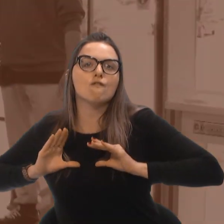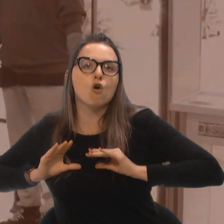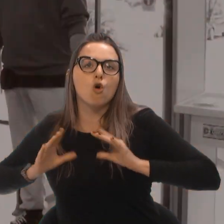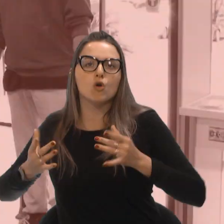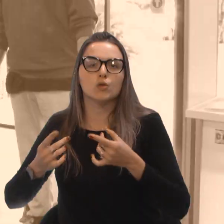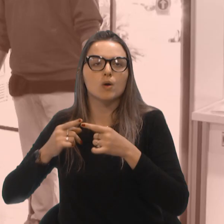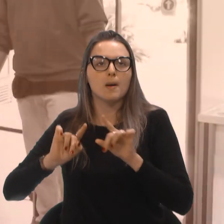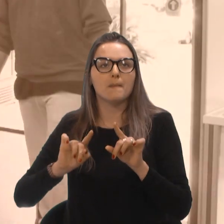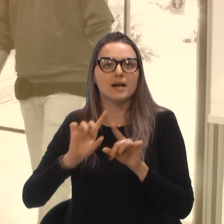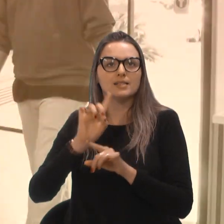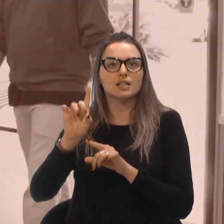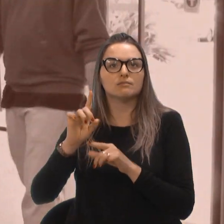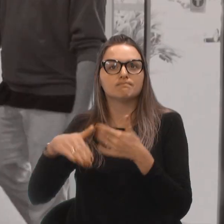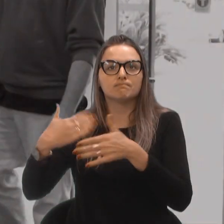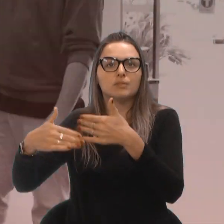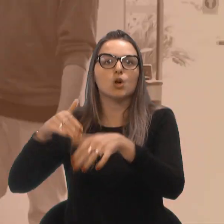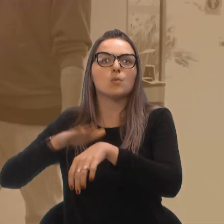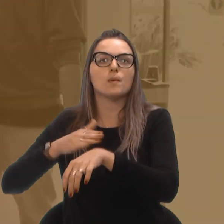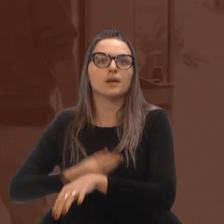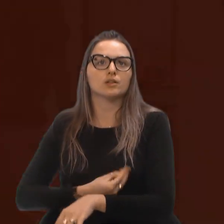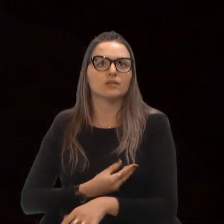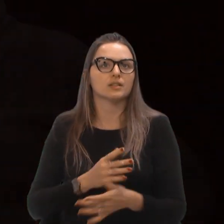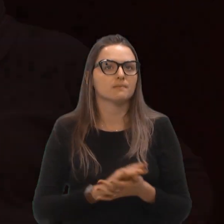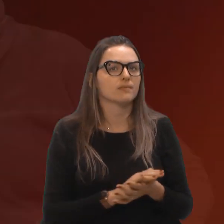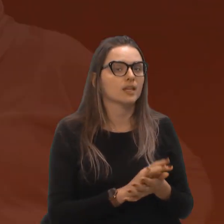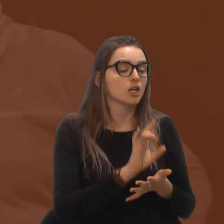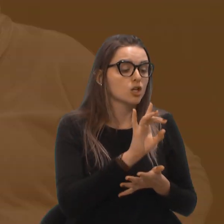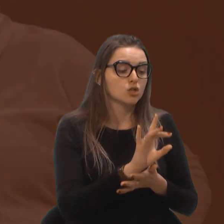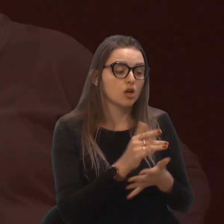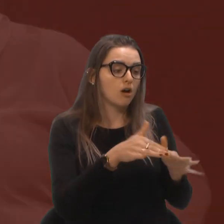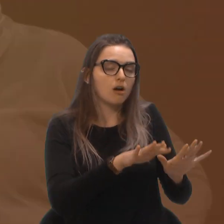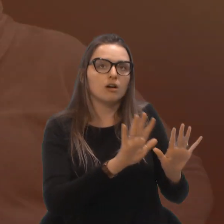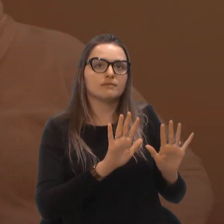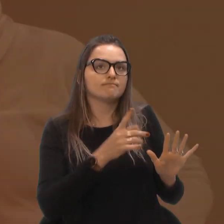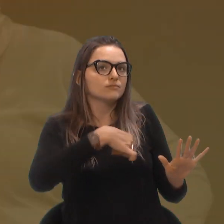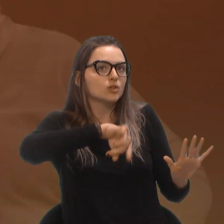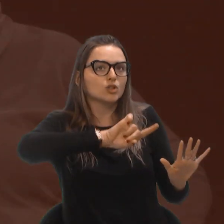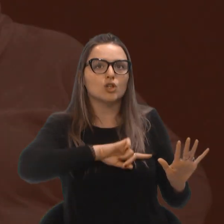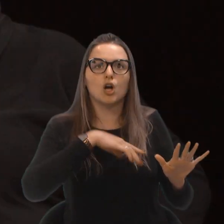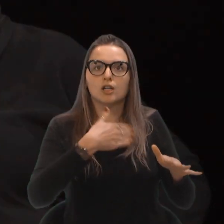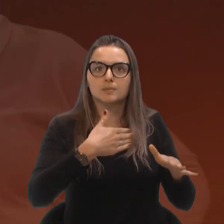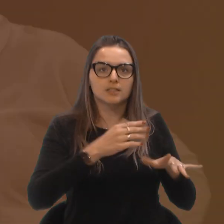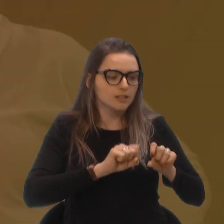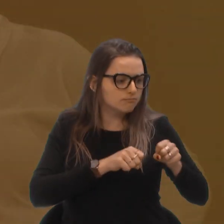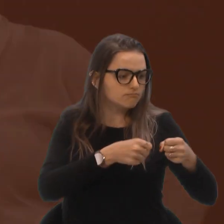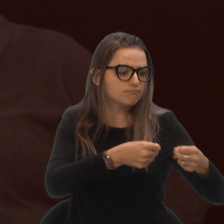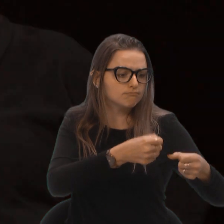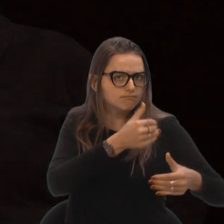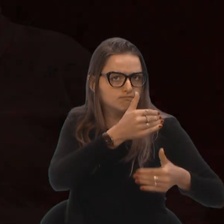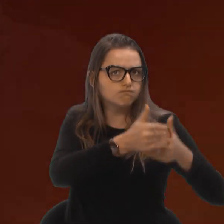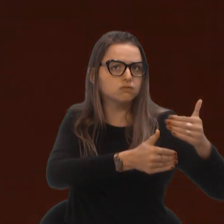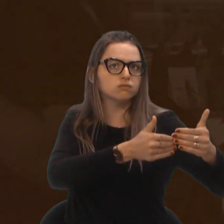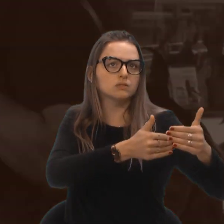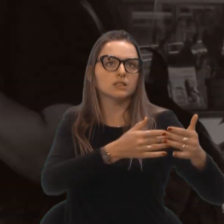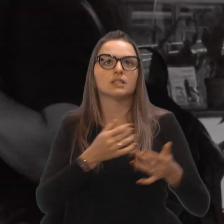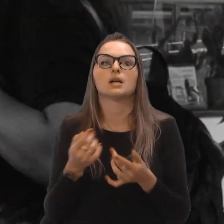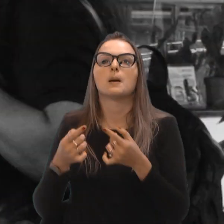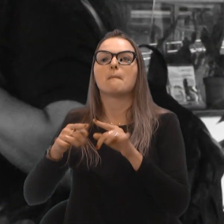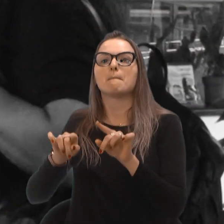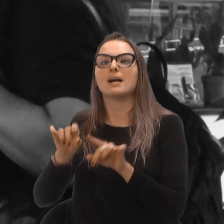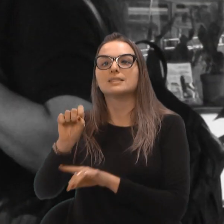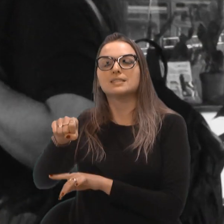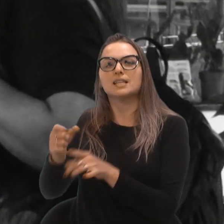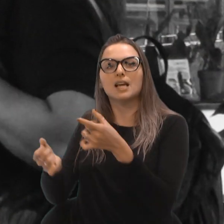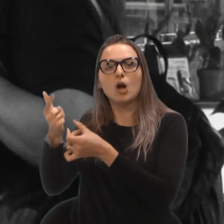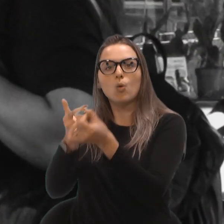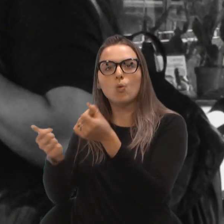nem de sofrimento, nem de agonia pelo drama vivido. Problemas estão aí, vamos enfrentar, né? Mas